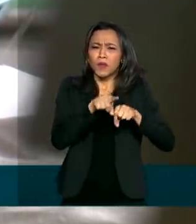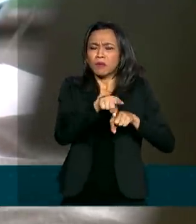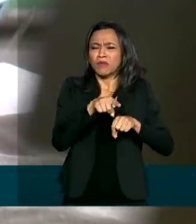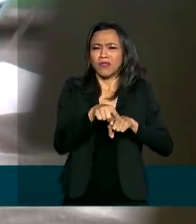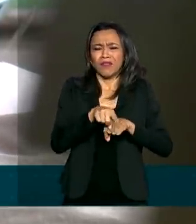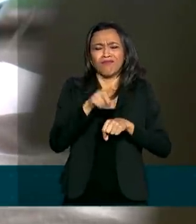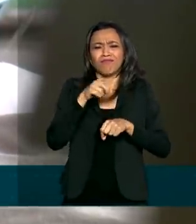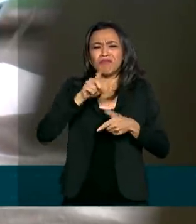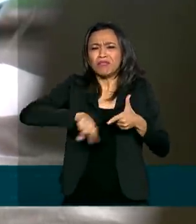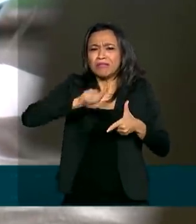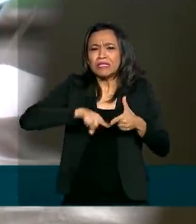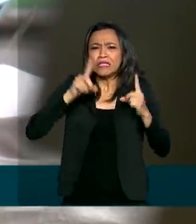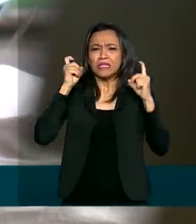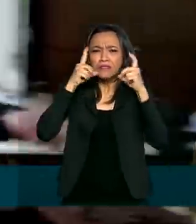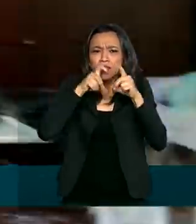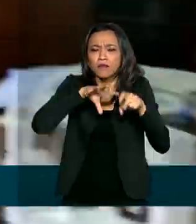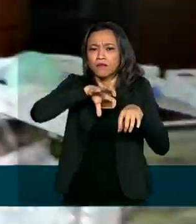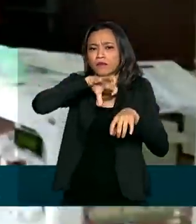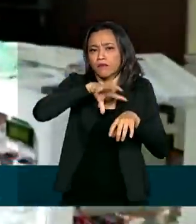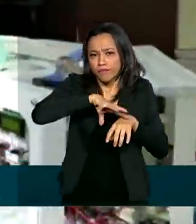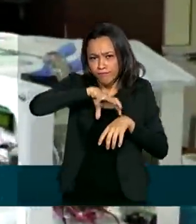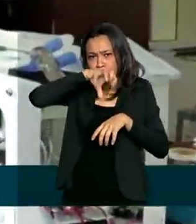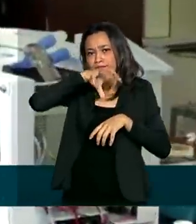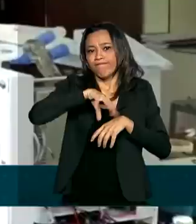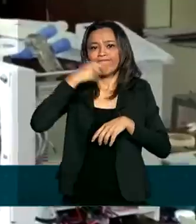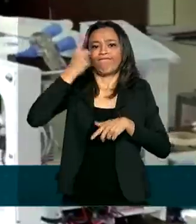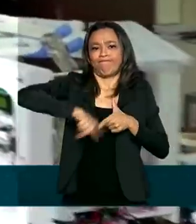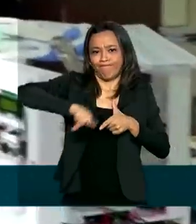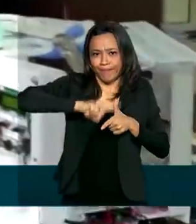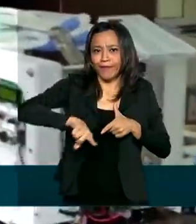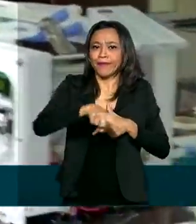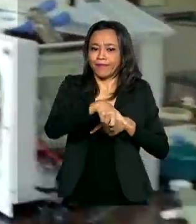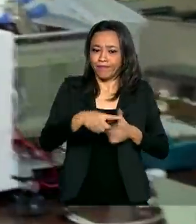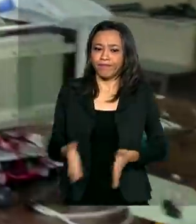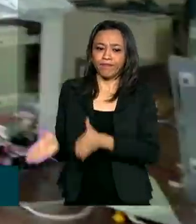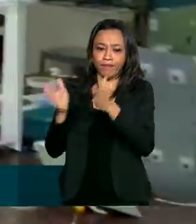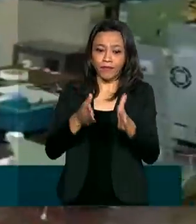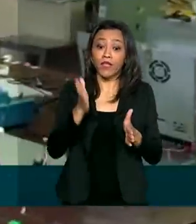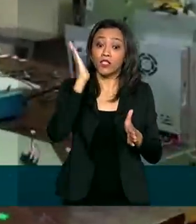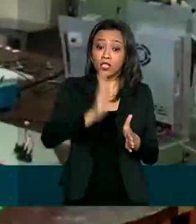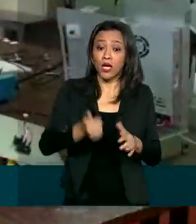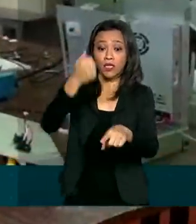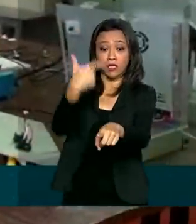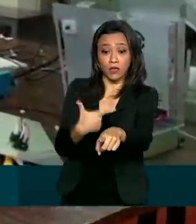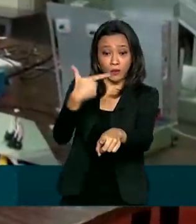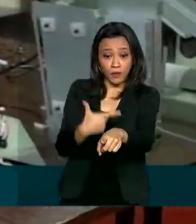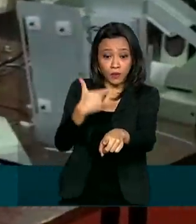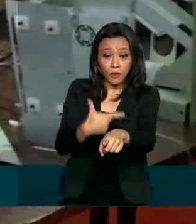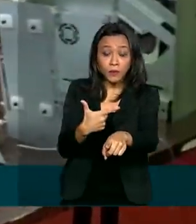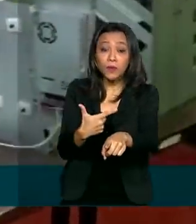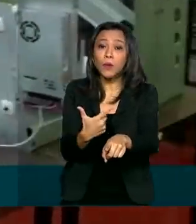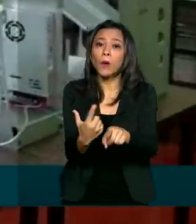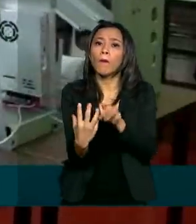Desconforto Respiratório Agudo. Já com a segunda versão do protótipo na construção,